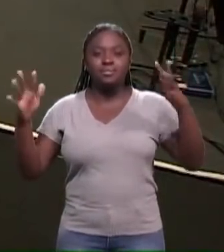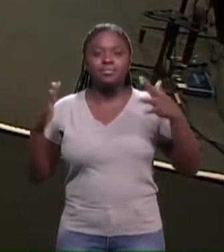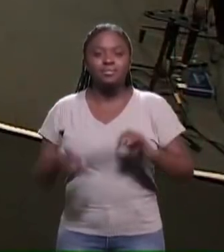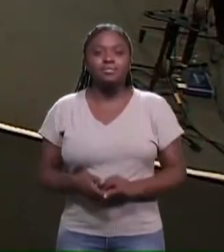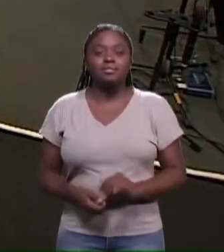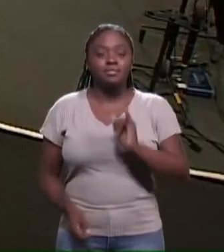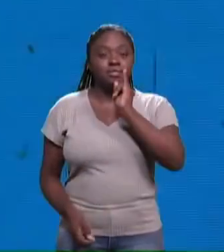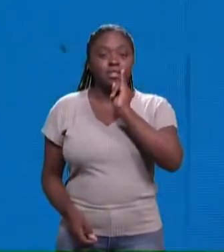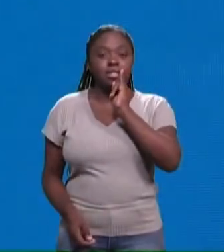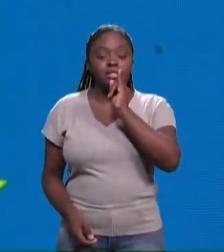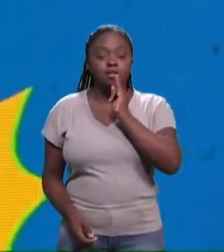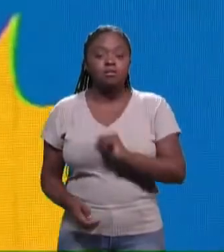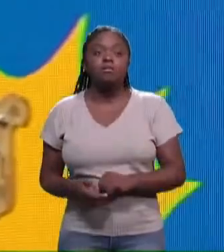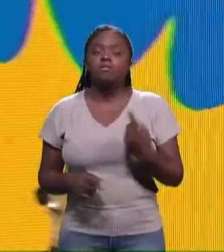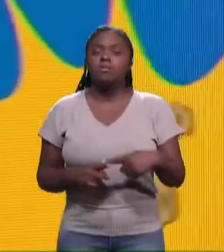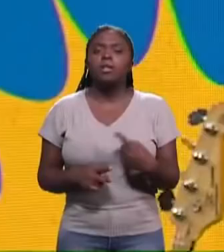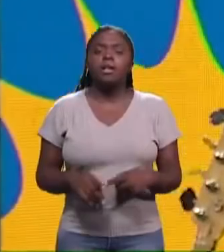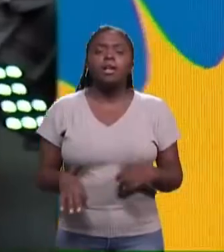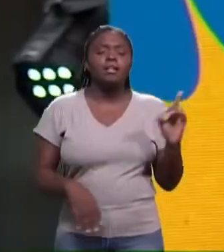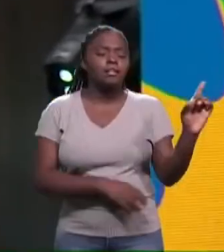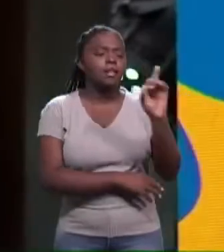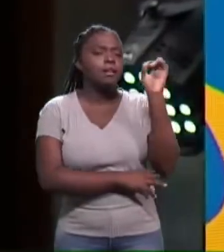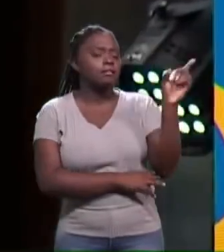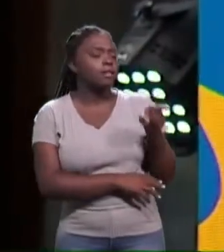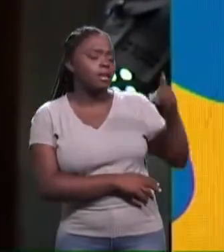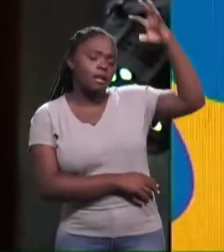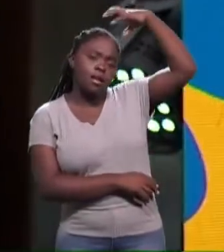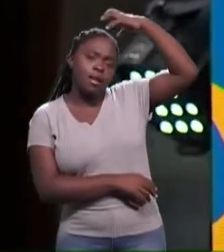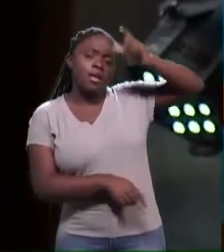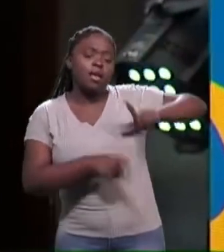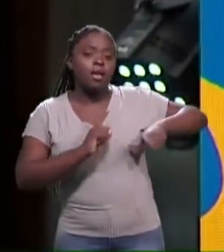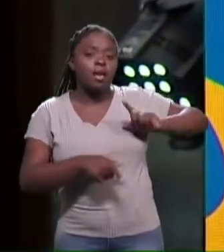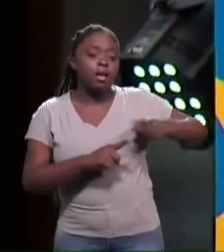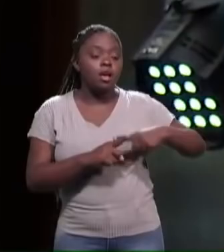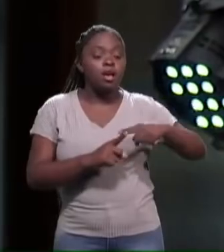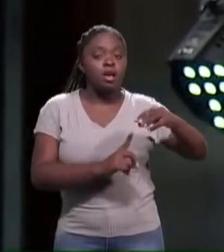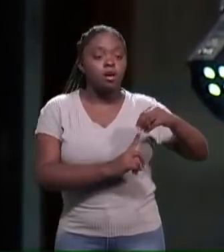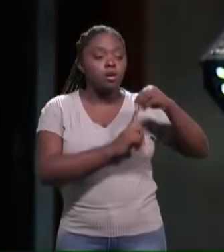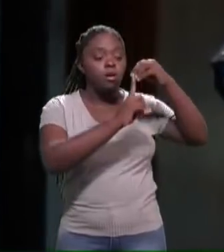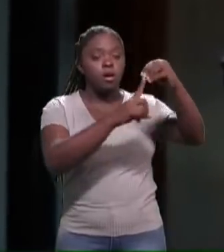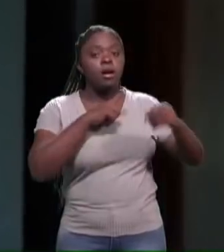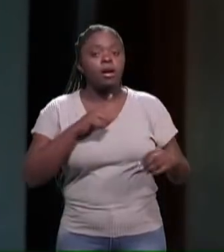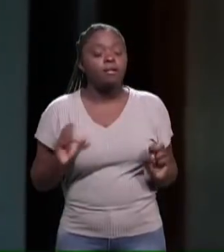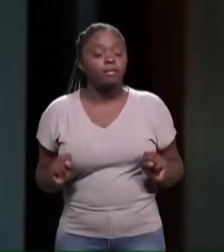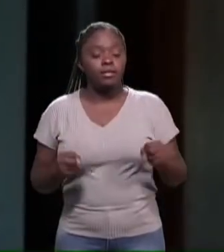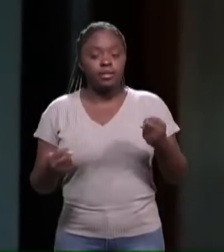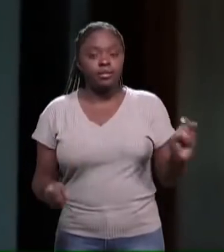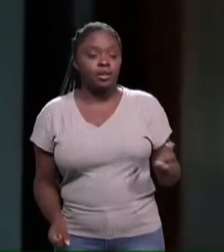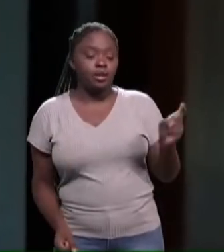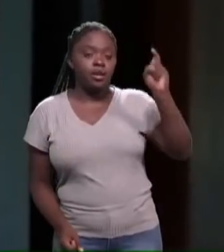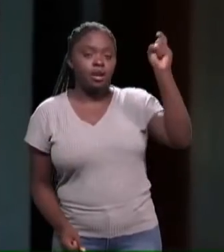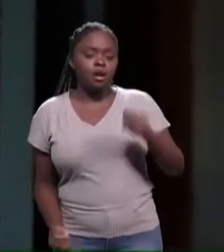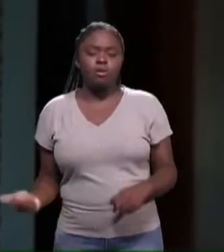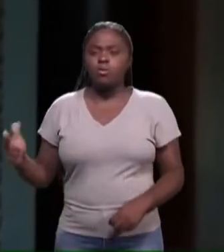Vou te dar um exemplo. Sabe por que Deus colocou Davi como rei de Israel? Porque era o único casca grossa que tinha enfrentado gigante. O